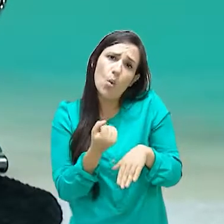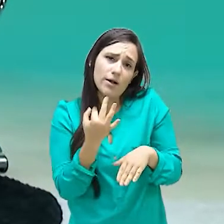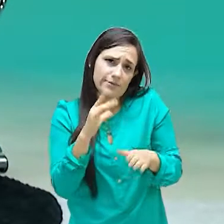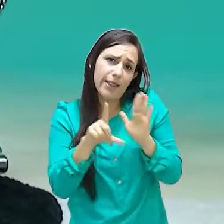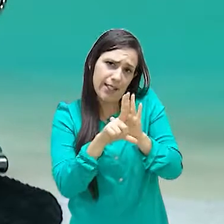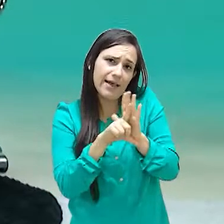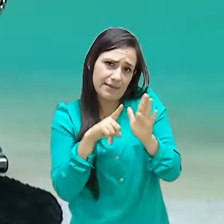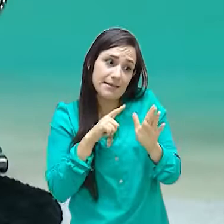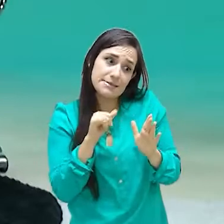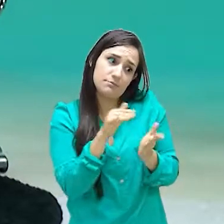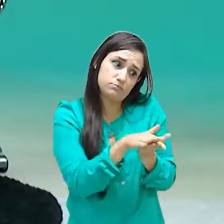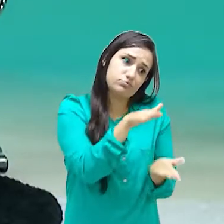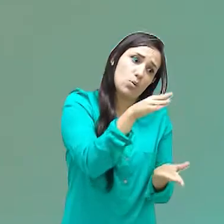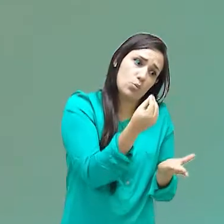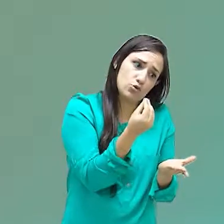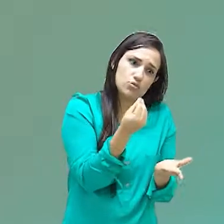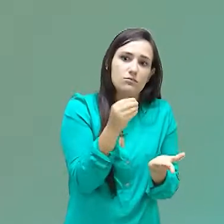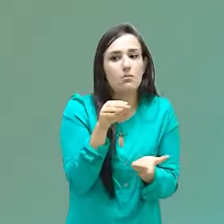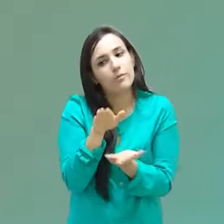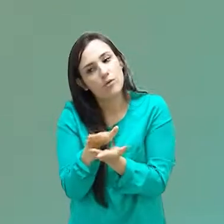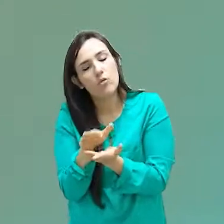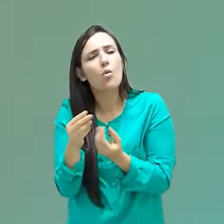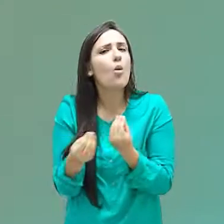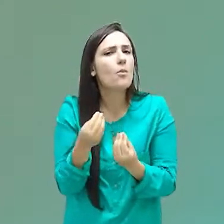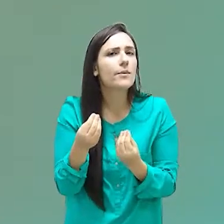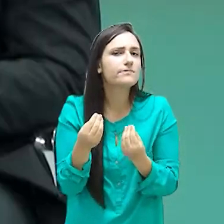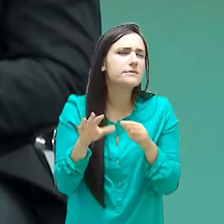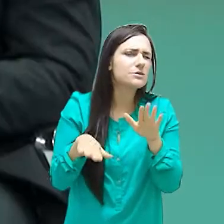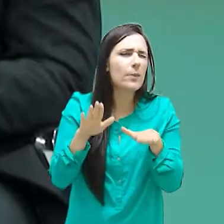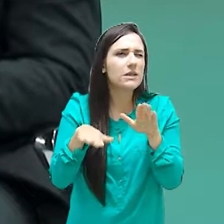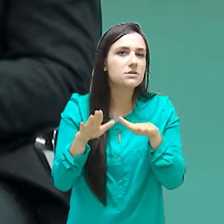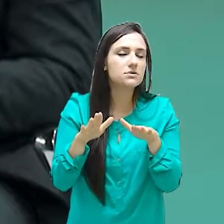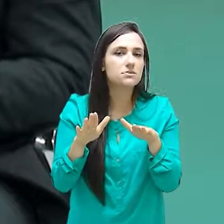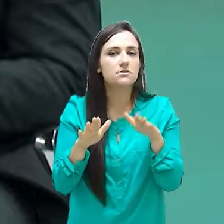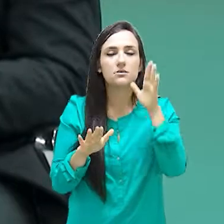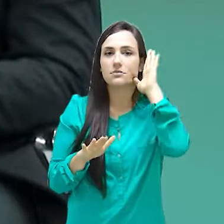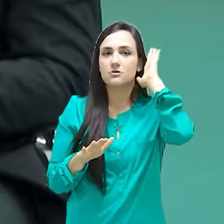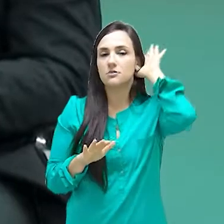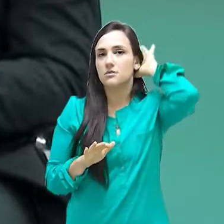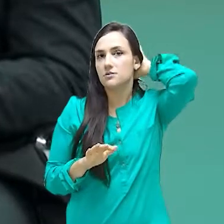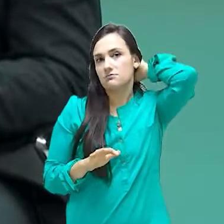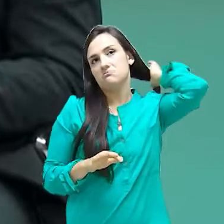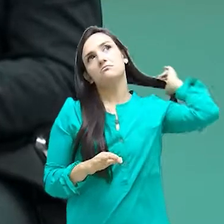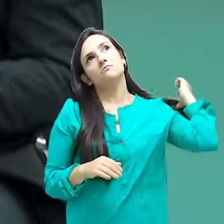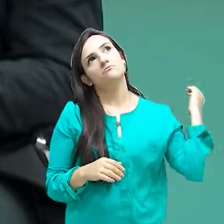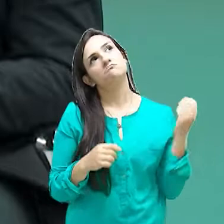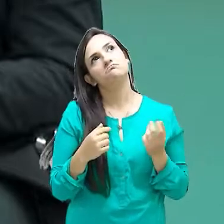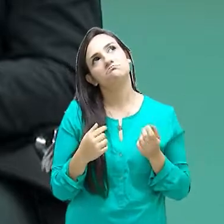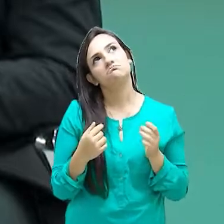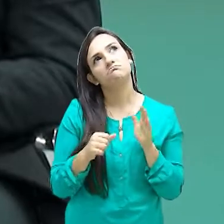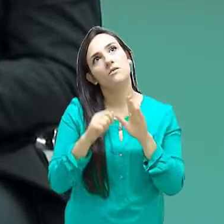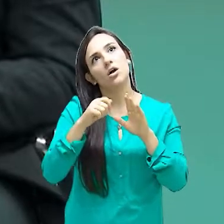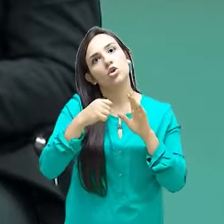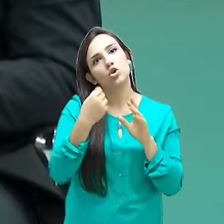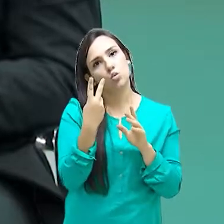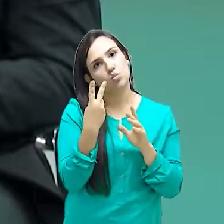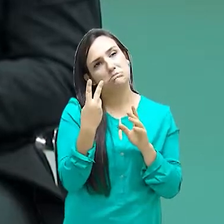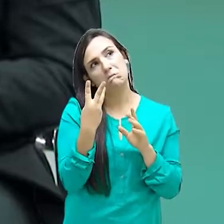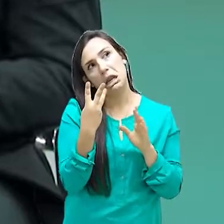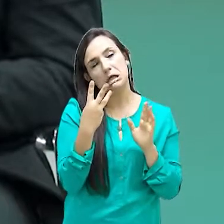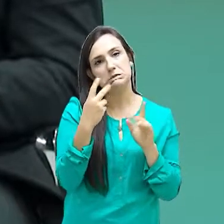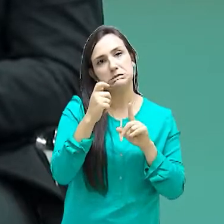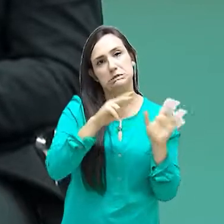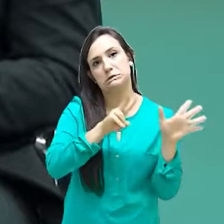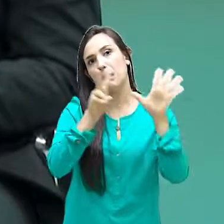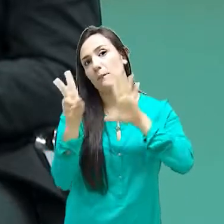com o volume de leis sobre cada tema, mas dá para a gente fazer uma média? Em média, em torno de 2 semanas a